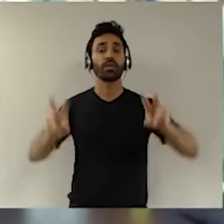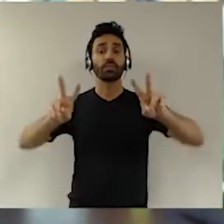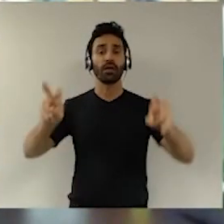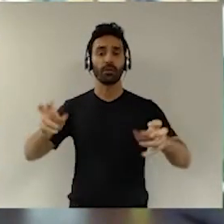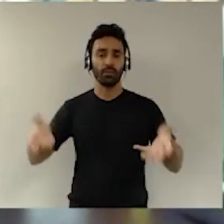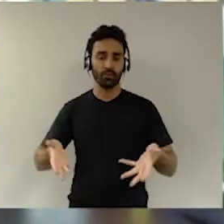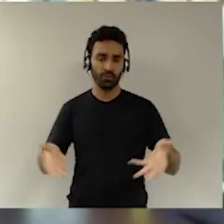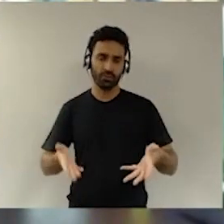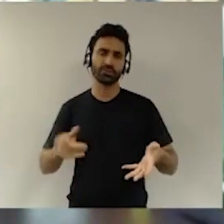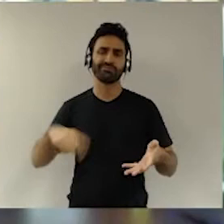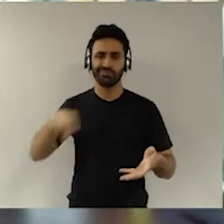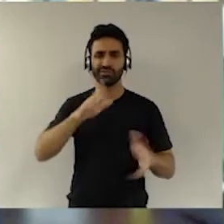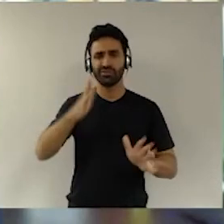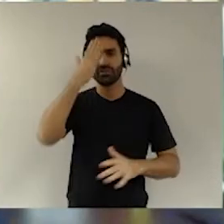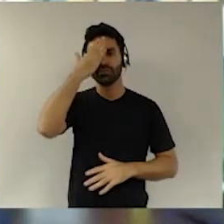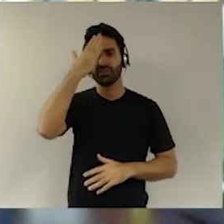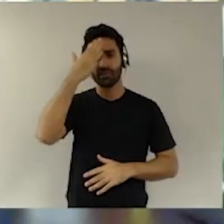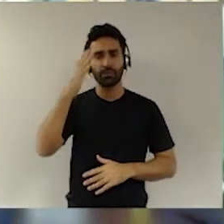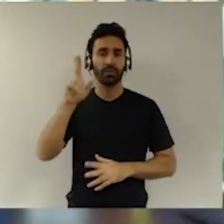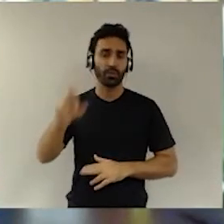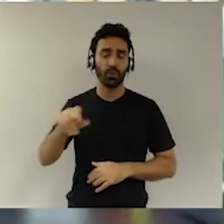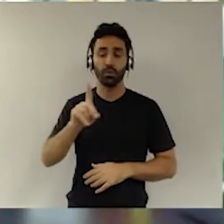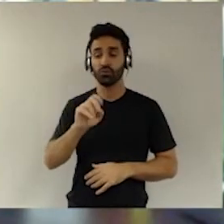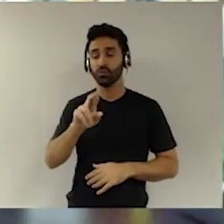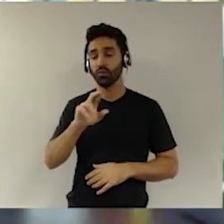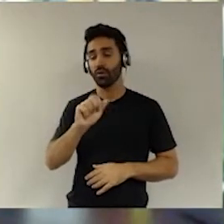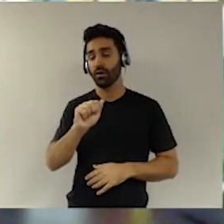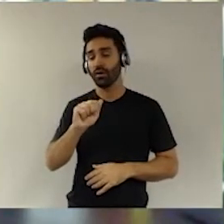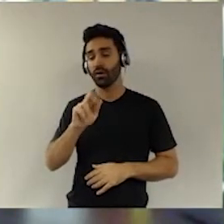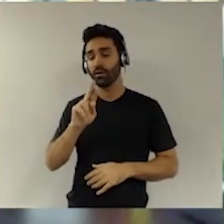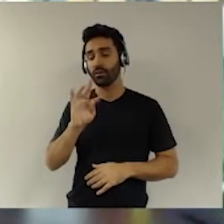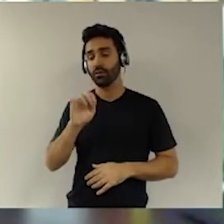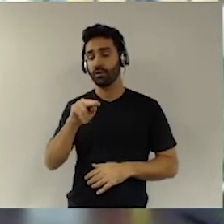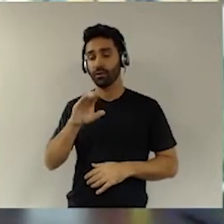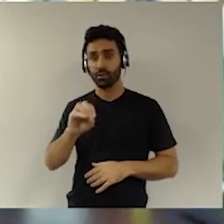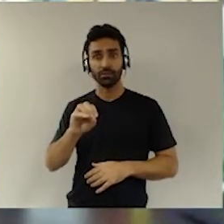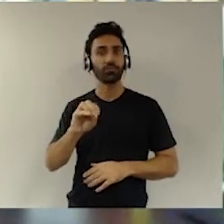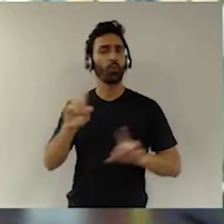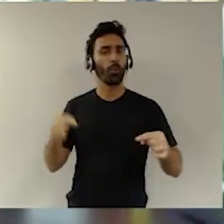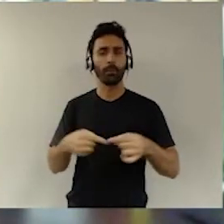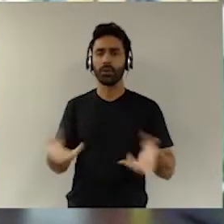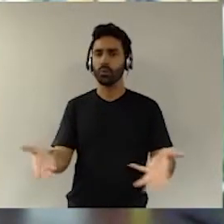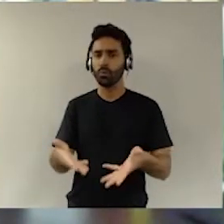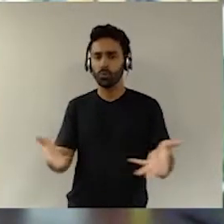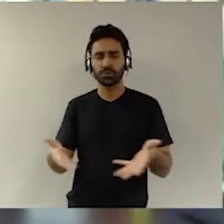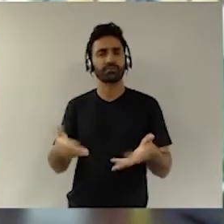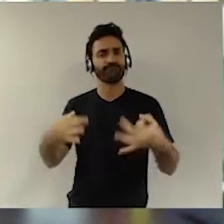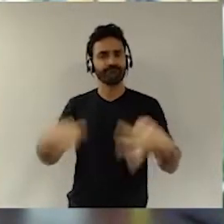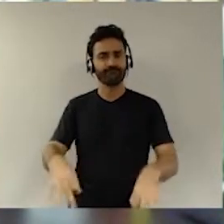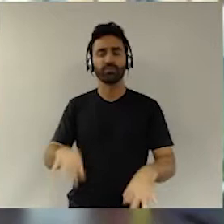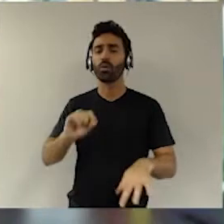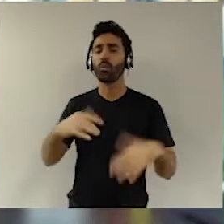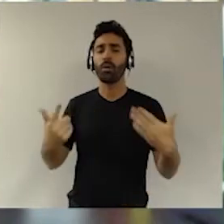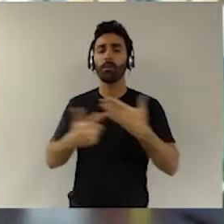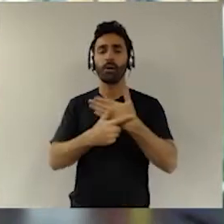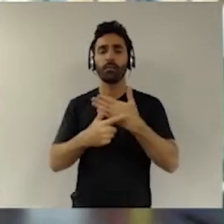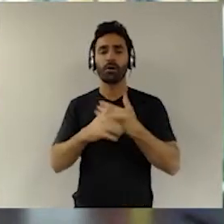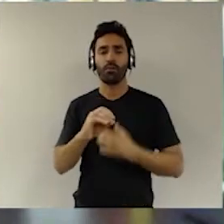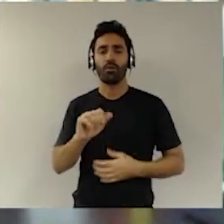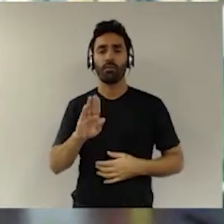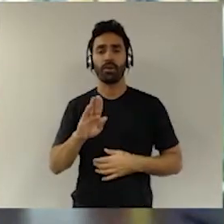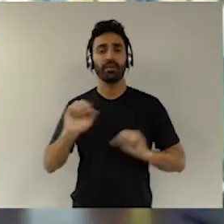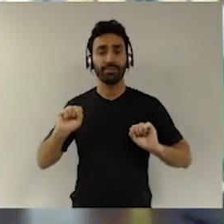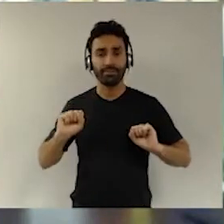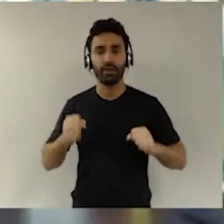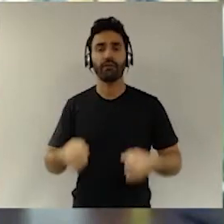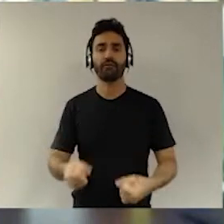proposto, como muito bem colocou o doutor Artêmio, extremamente atual, relevante, o papel da OAB em defesa